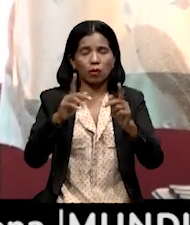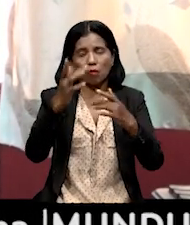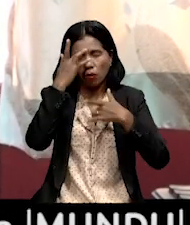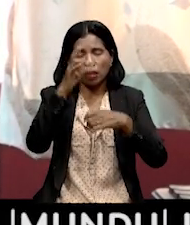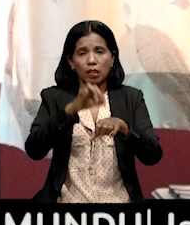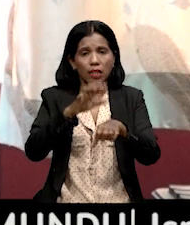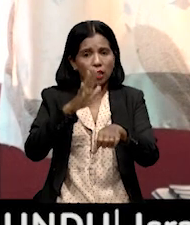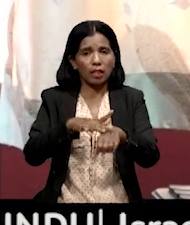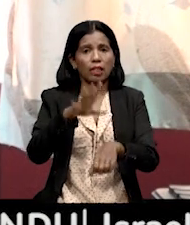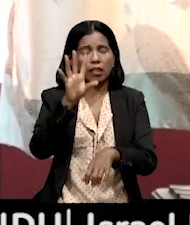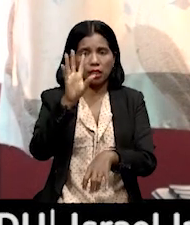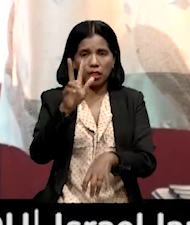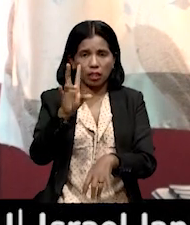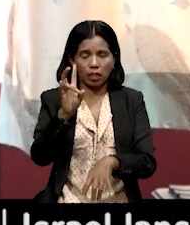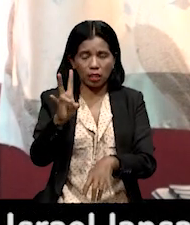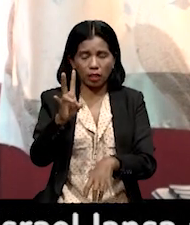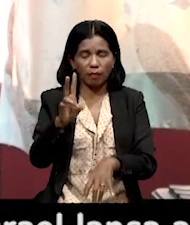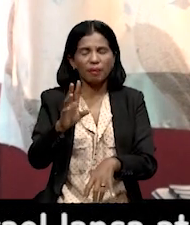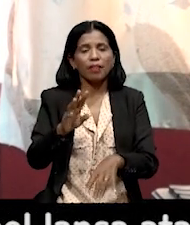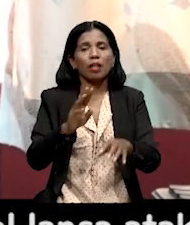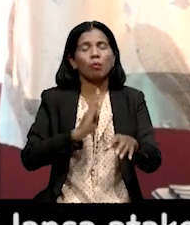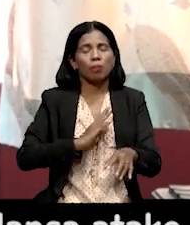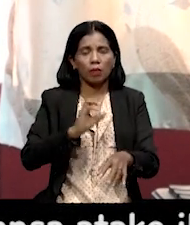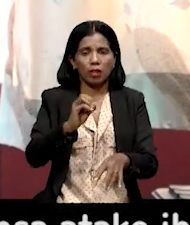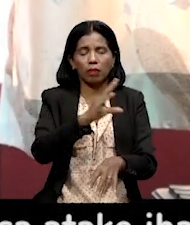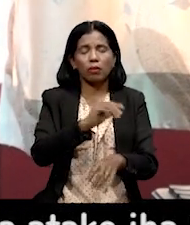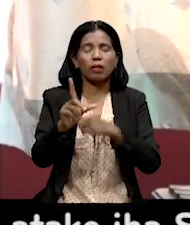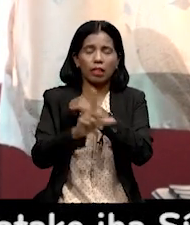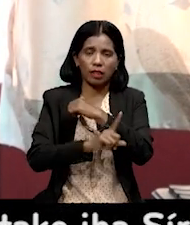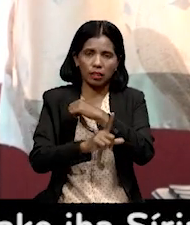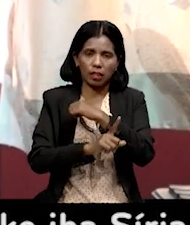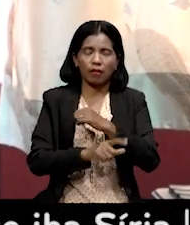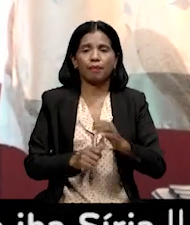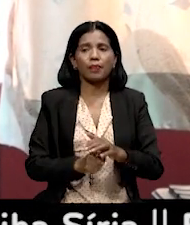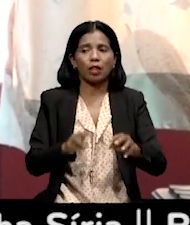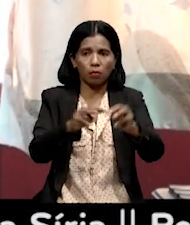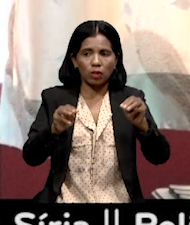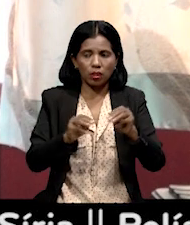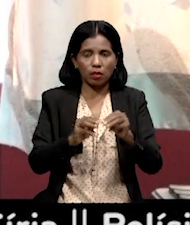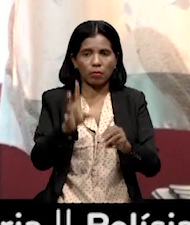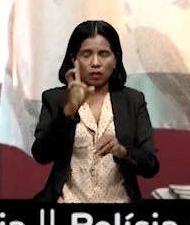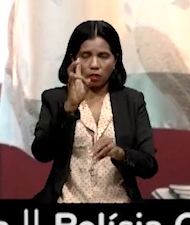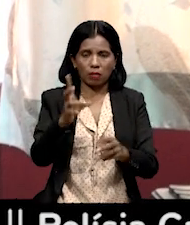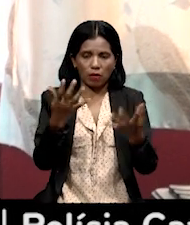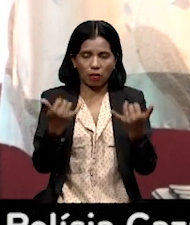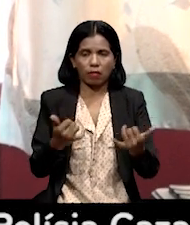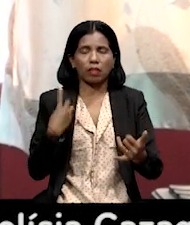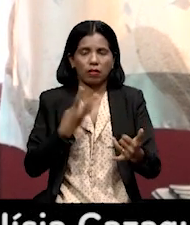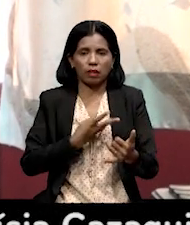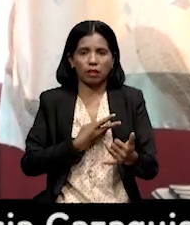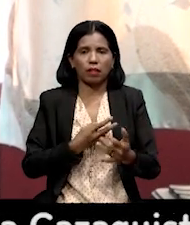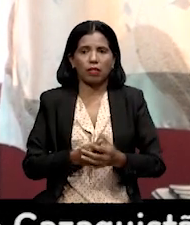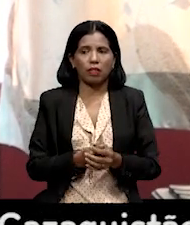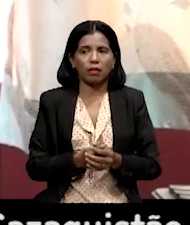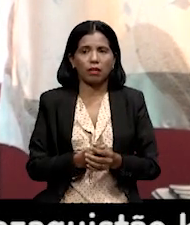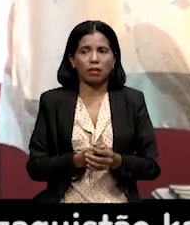Pobonaru ho Lekisa sira ia caso ida. Portanto, ita bel diangkat município Hitu nema agora ita